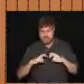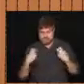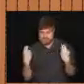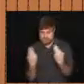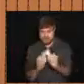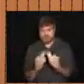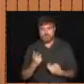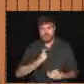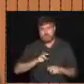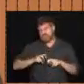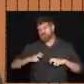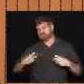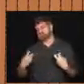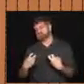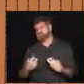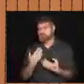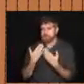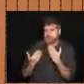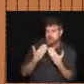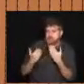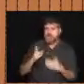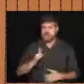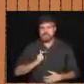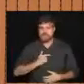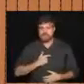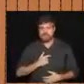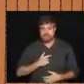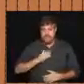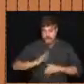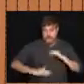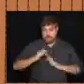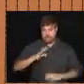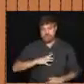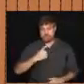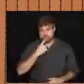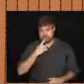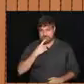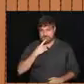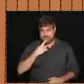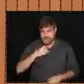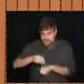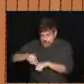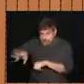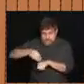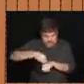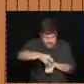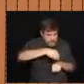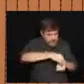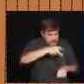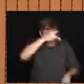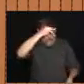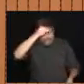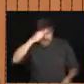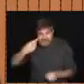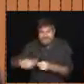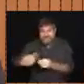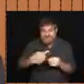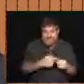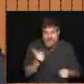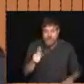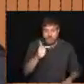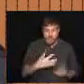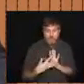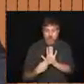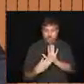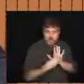eu estive com vários prefeitos, muita coisa que a gente fez aqui em Campinas, a gente replicou em outras cidades, coisas que outras cidades